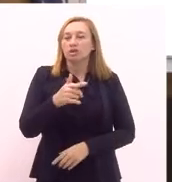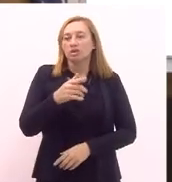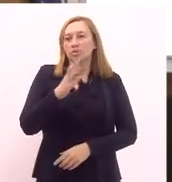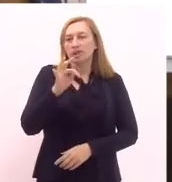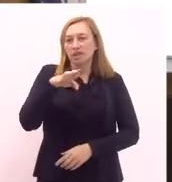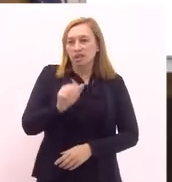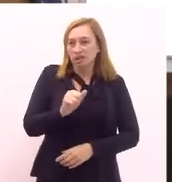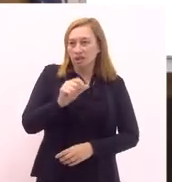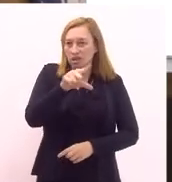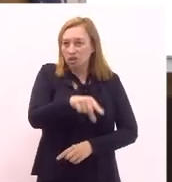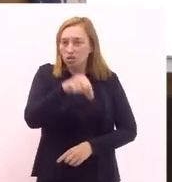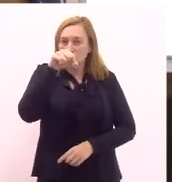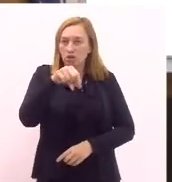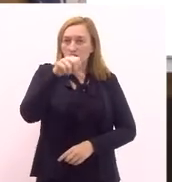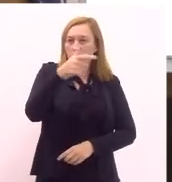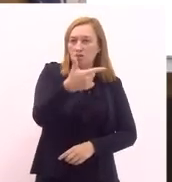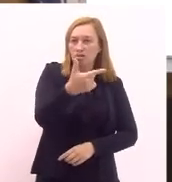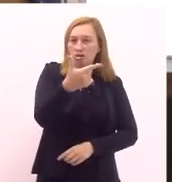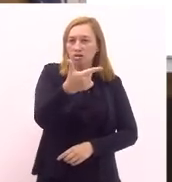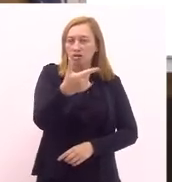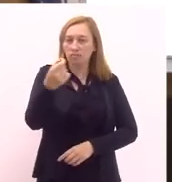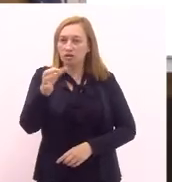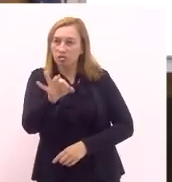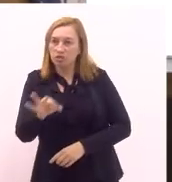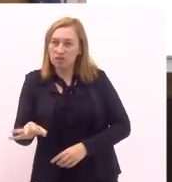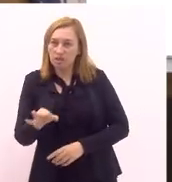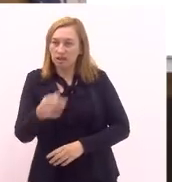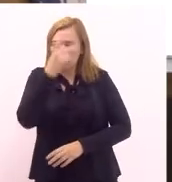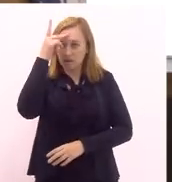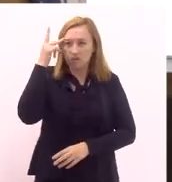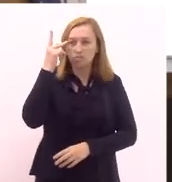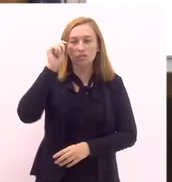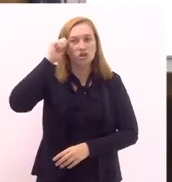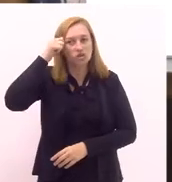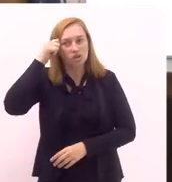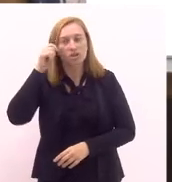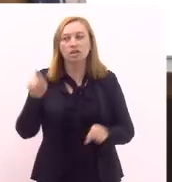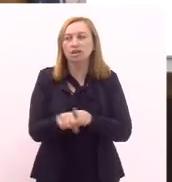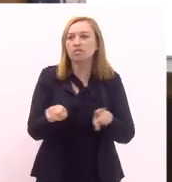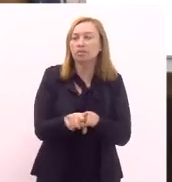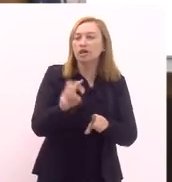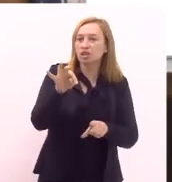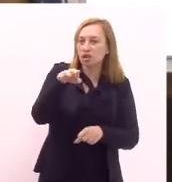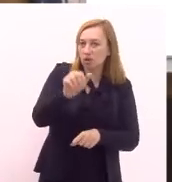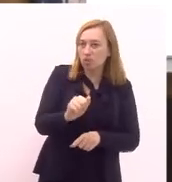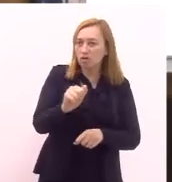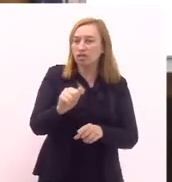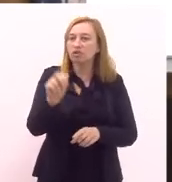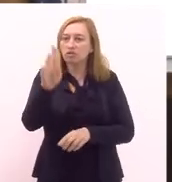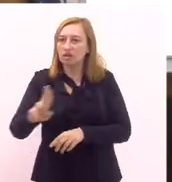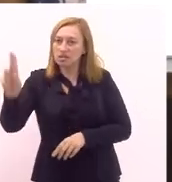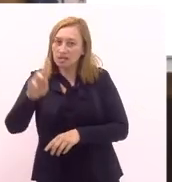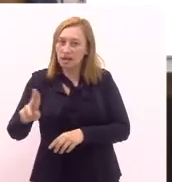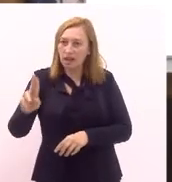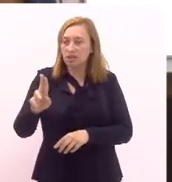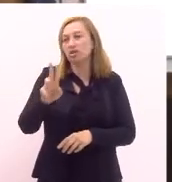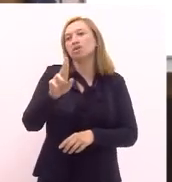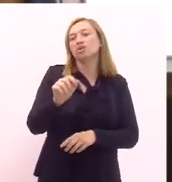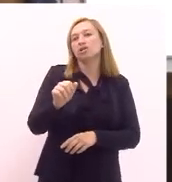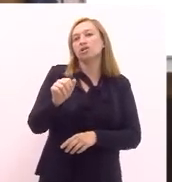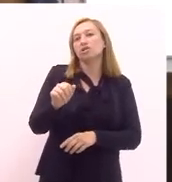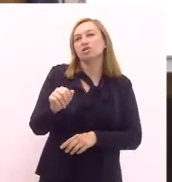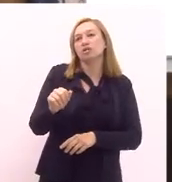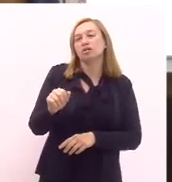Vinte por cento de negros para o primeiro Escalão do seu like e plantou também a lei de cotas nas universidades por o like foi